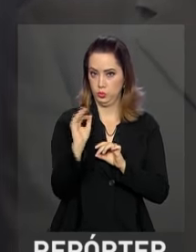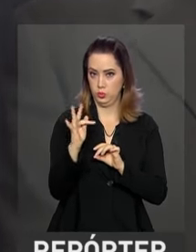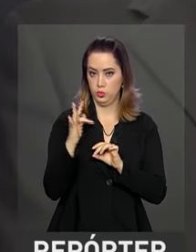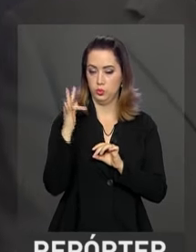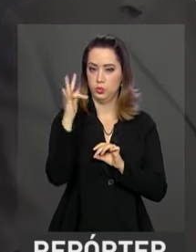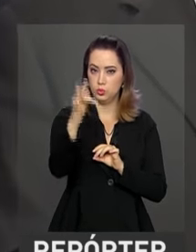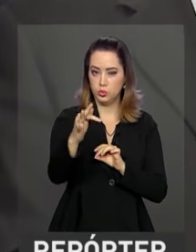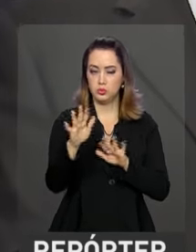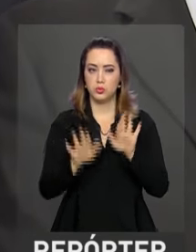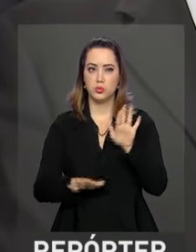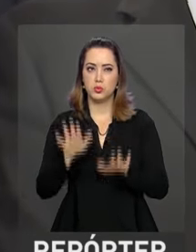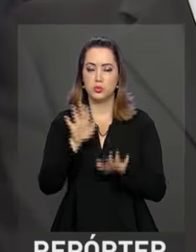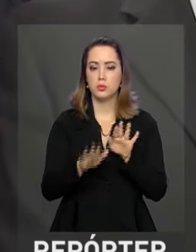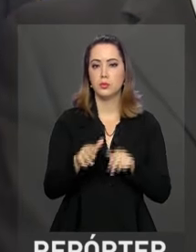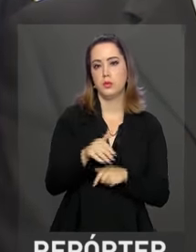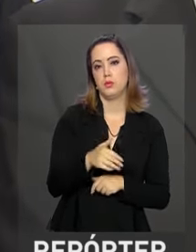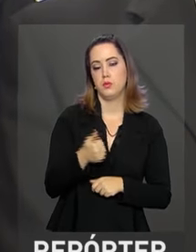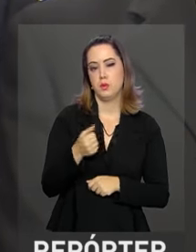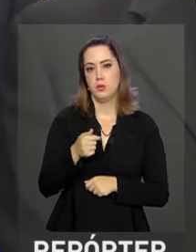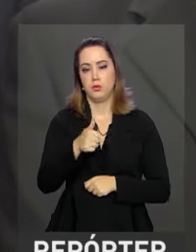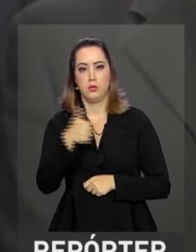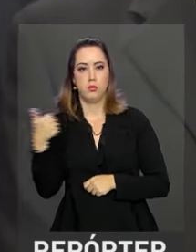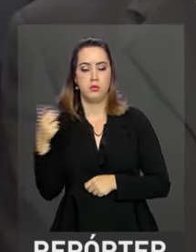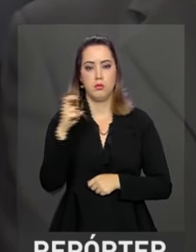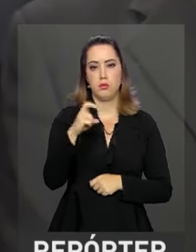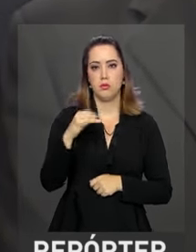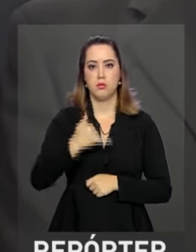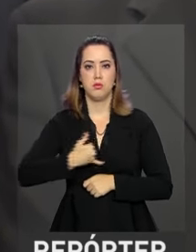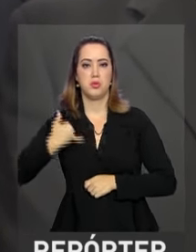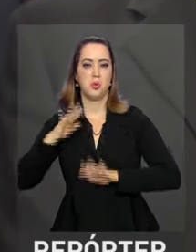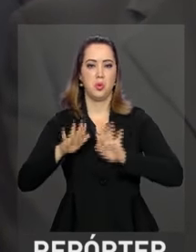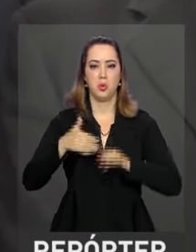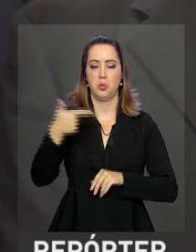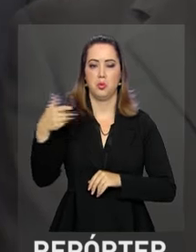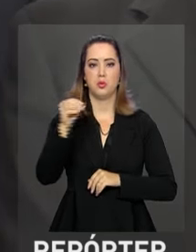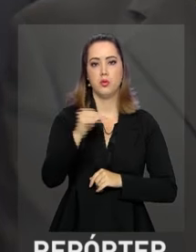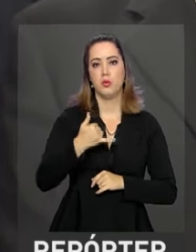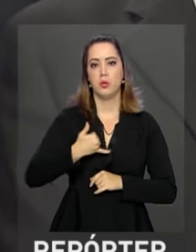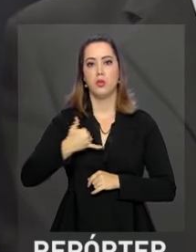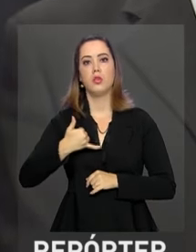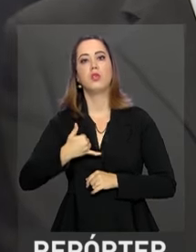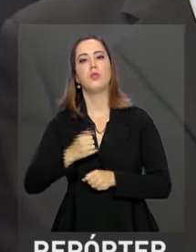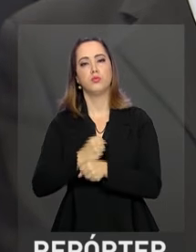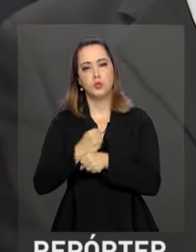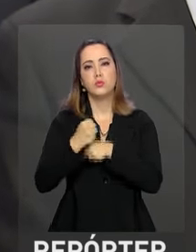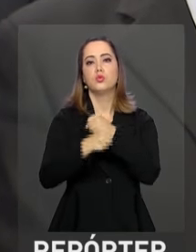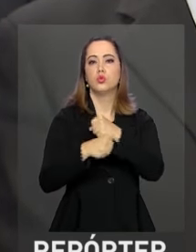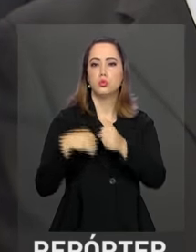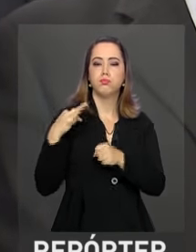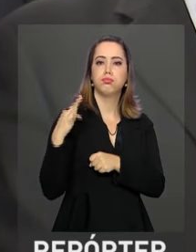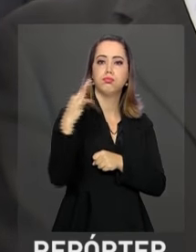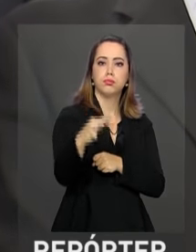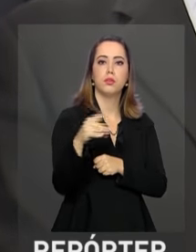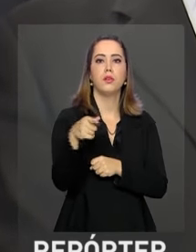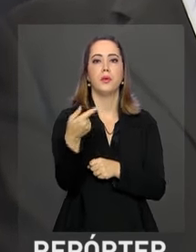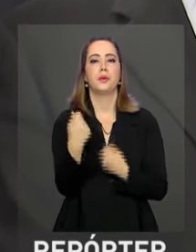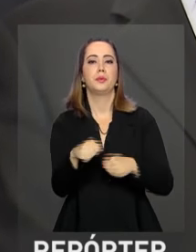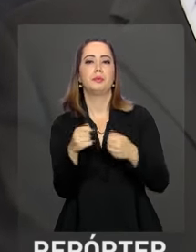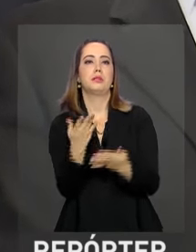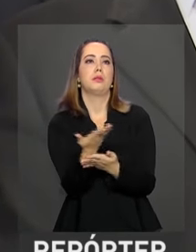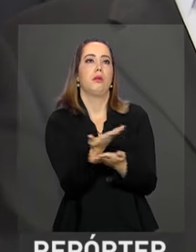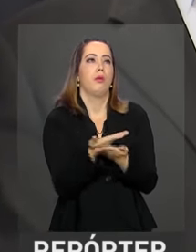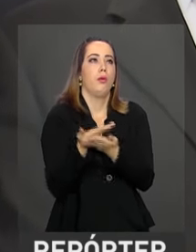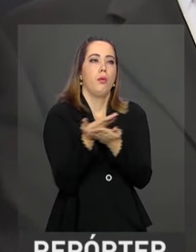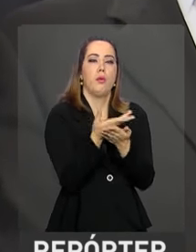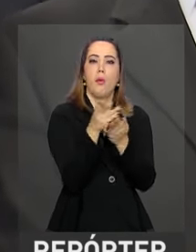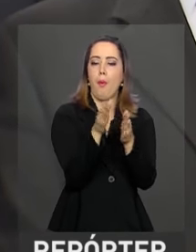processo lento, mas tem que começar. Quem sabe daqui a 15, 20 anos, os senhores não precisam vir, se me permite a expressão, de pires na mão na União,